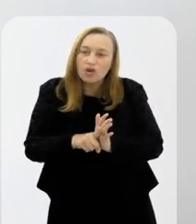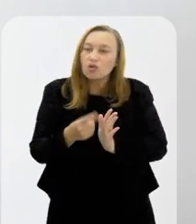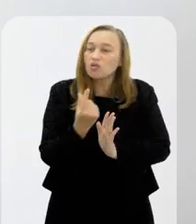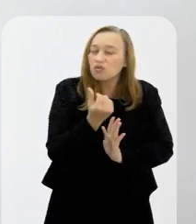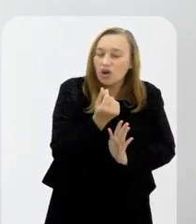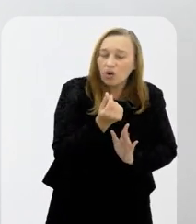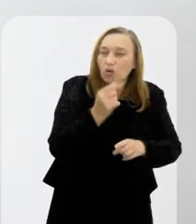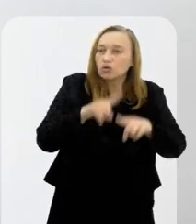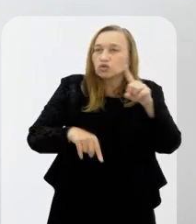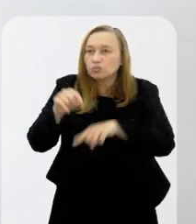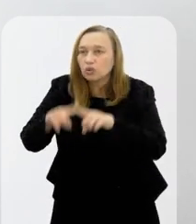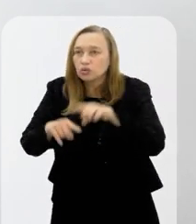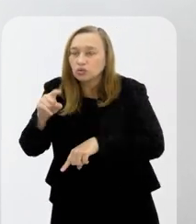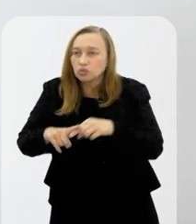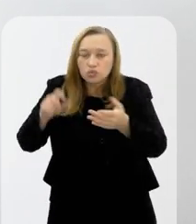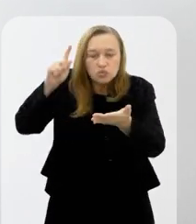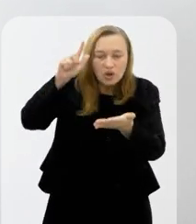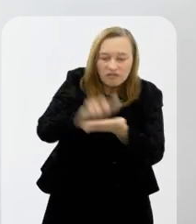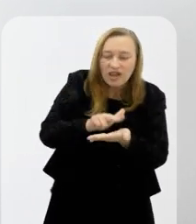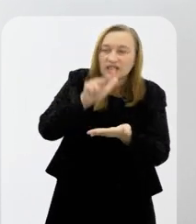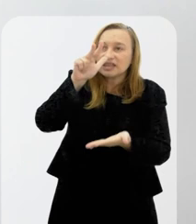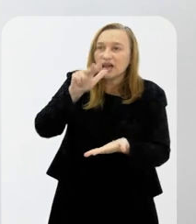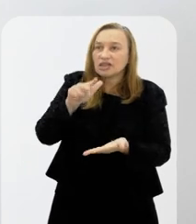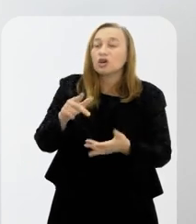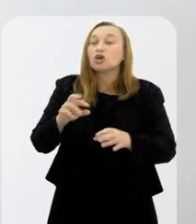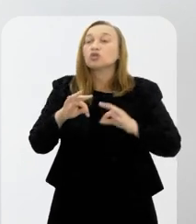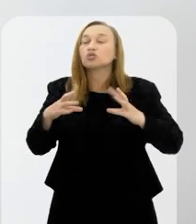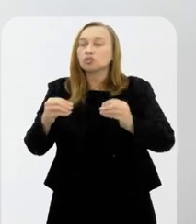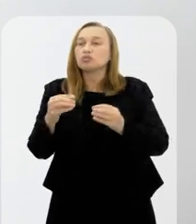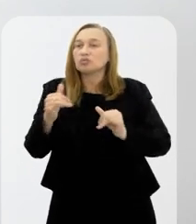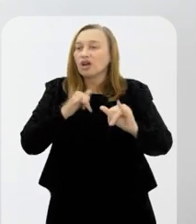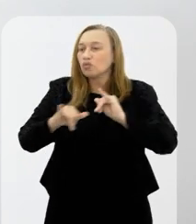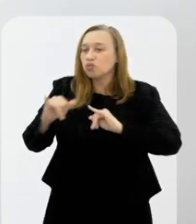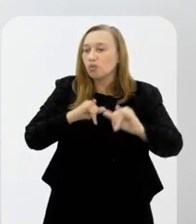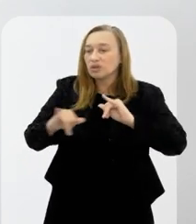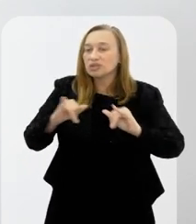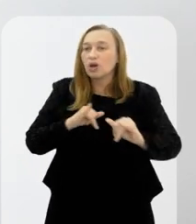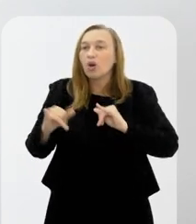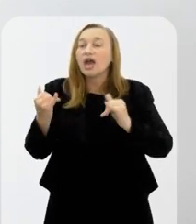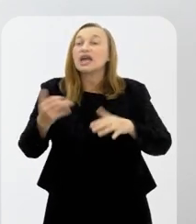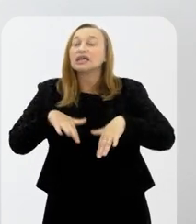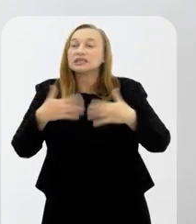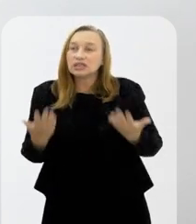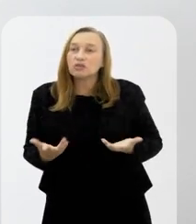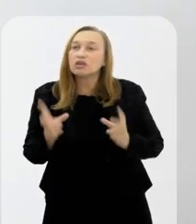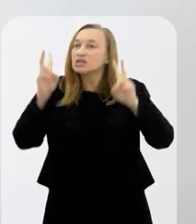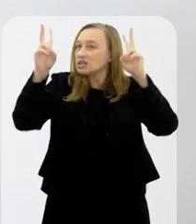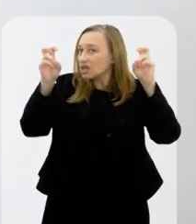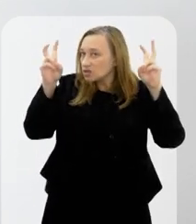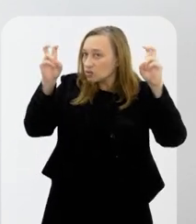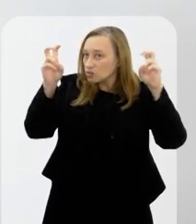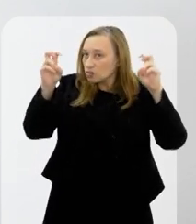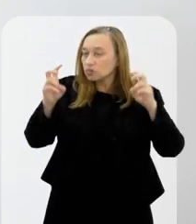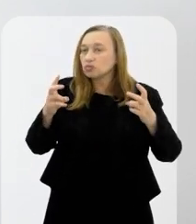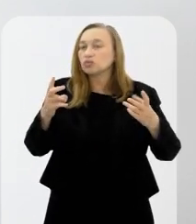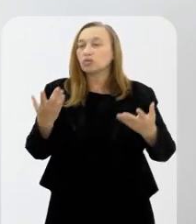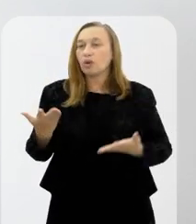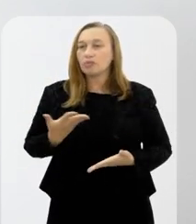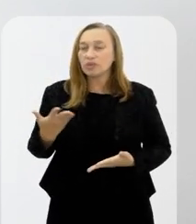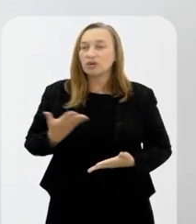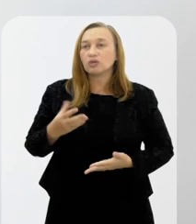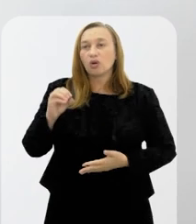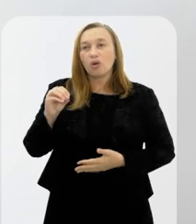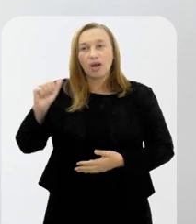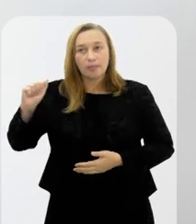né que são adquiridos no Supermercados isso tudo por causa da informação né então esse caso muito bem lembrou o nosso